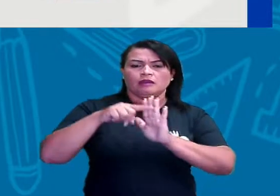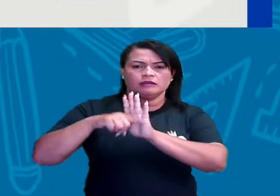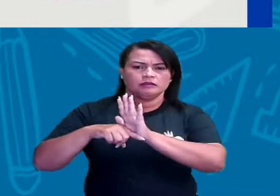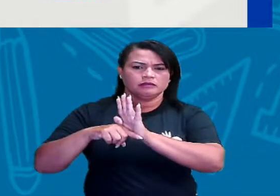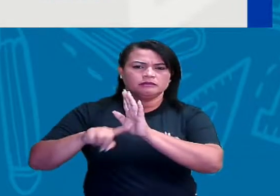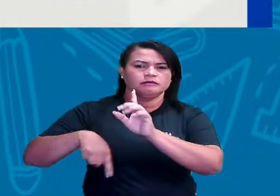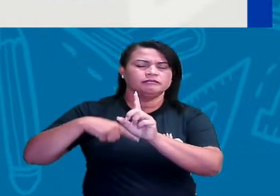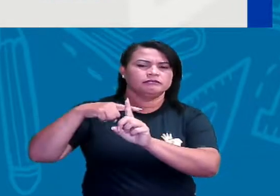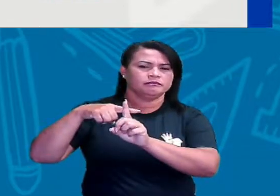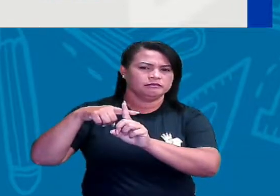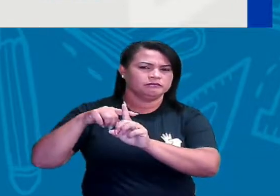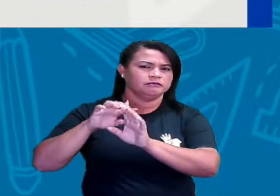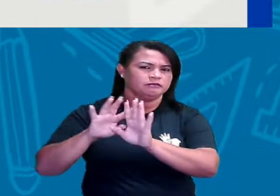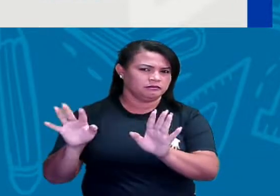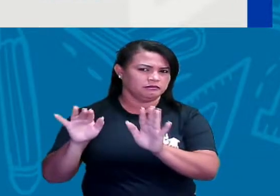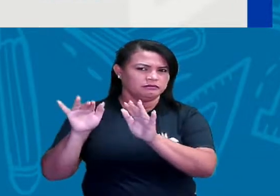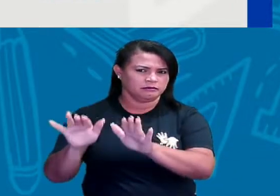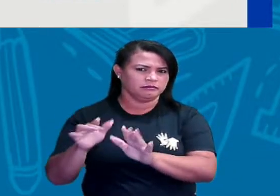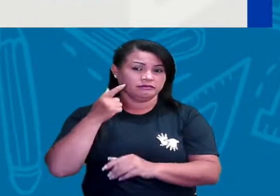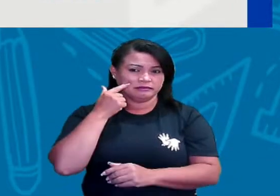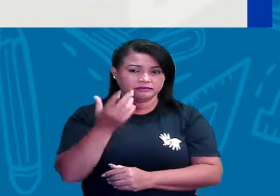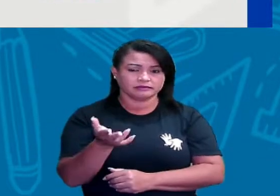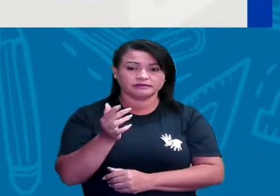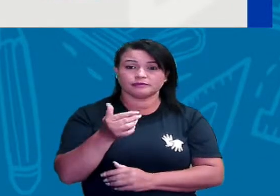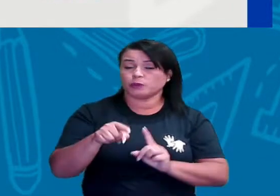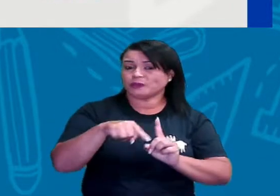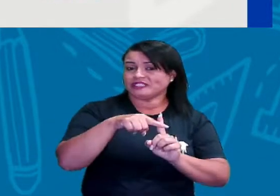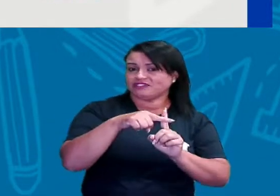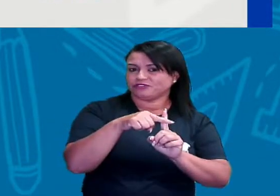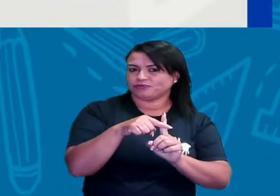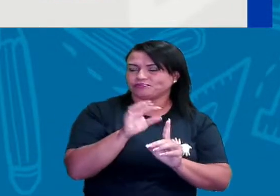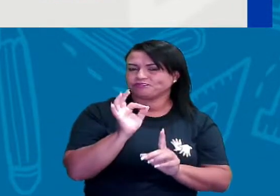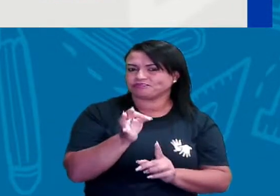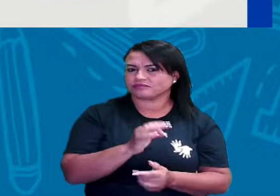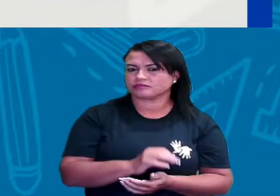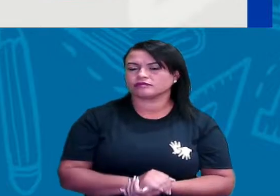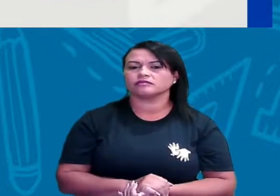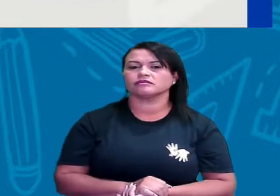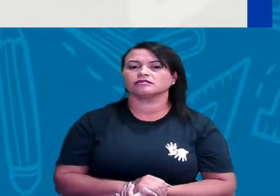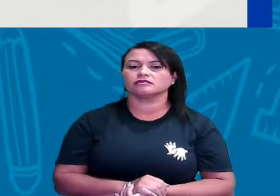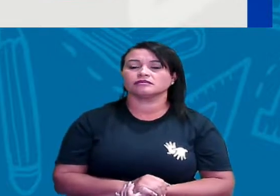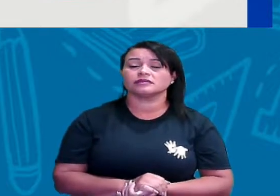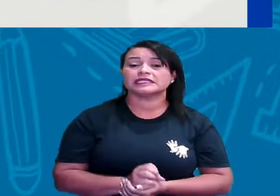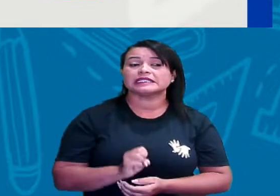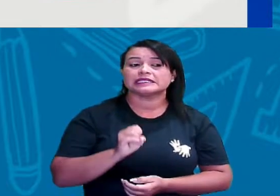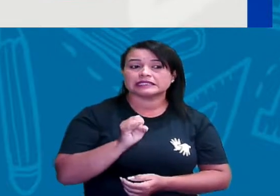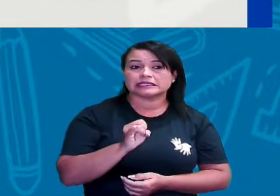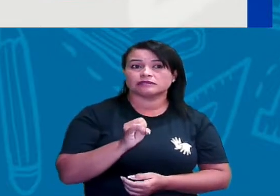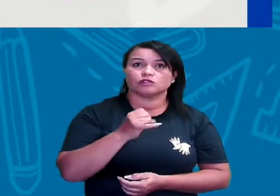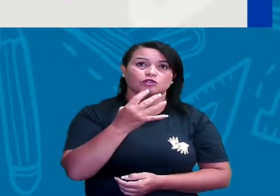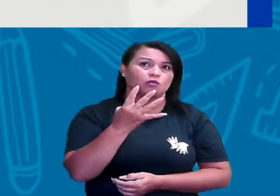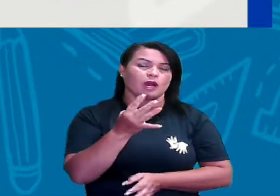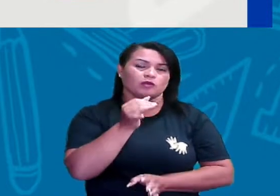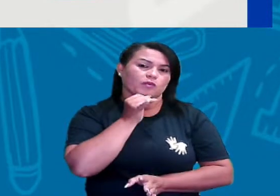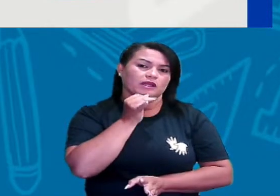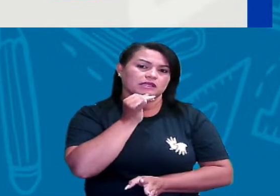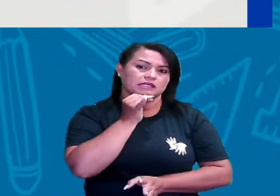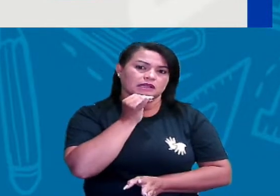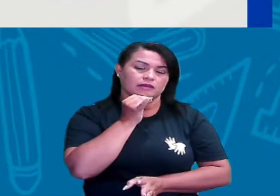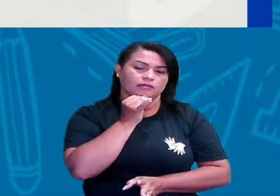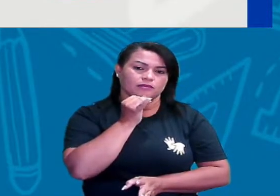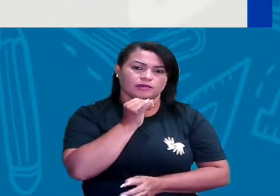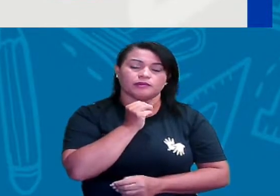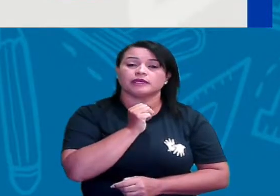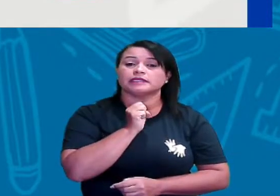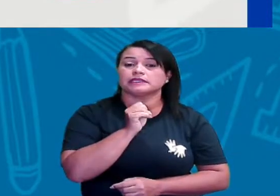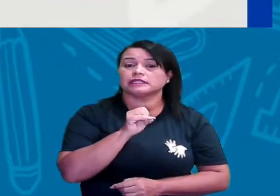menos, mais, não é isso? Positivo. Se fosse 4, vamos supor que o expoente fosse